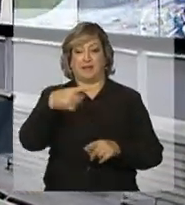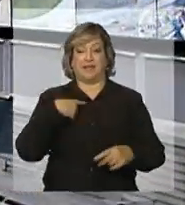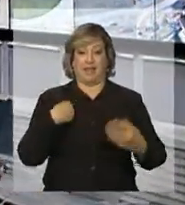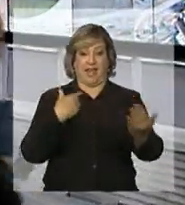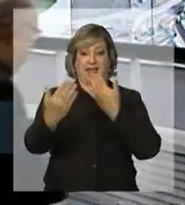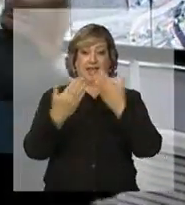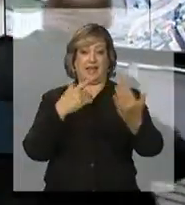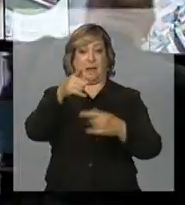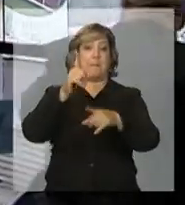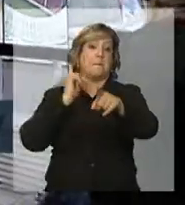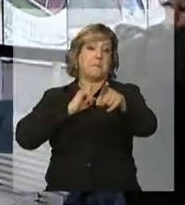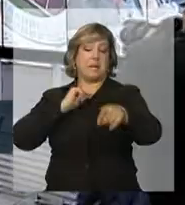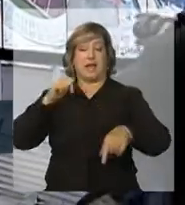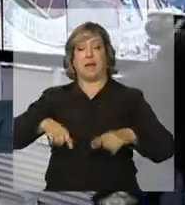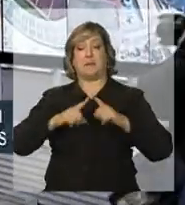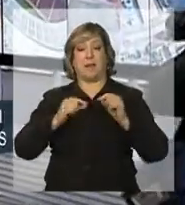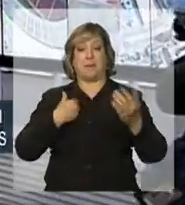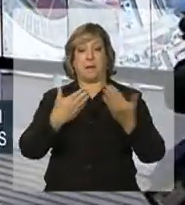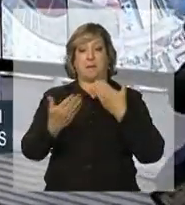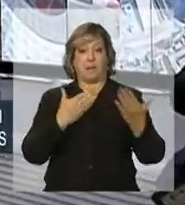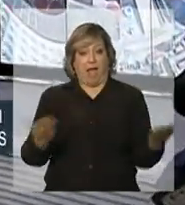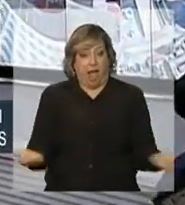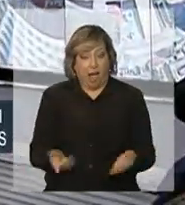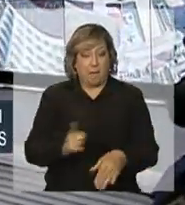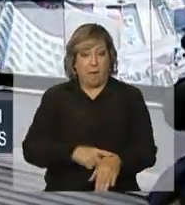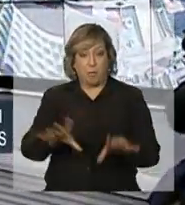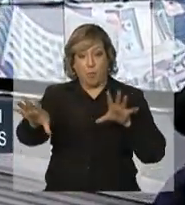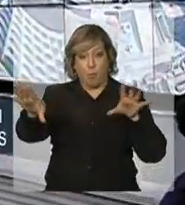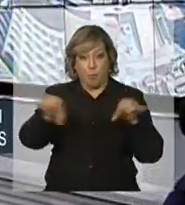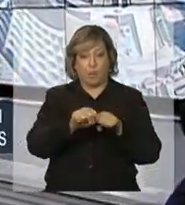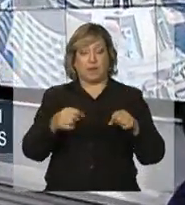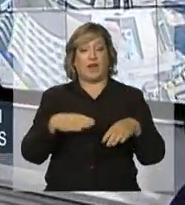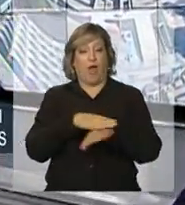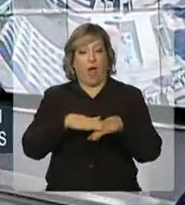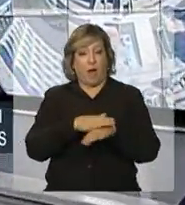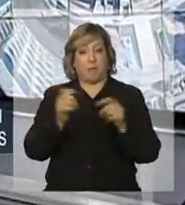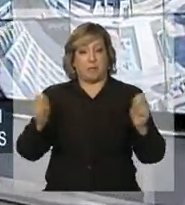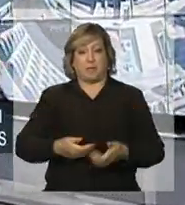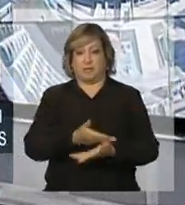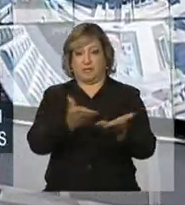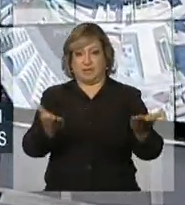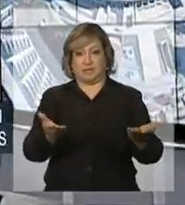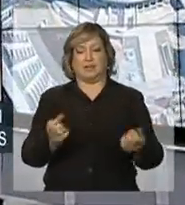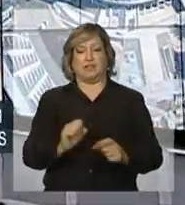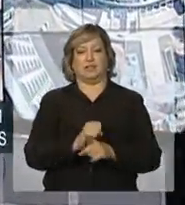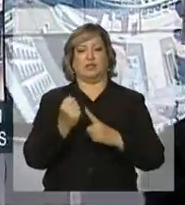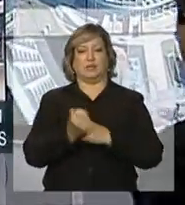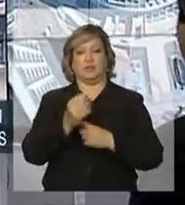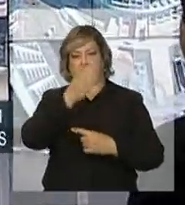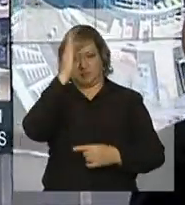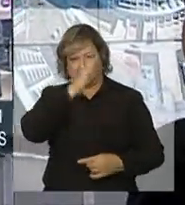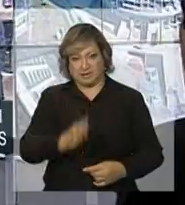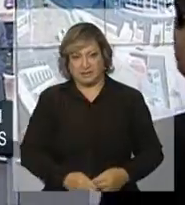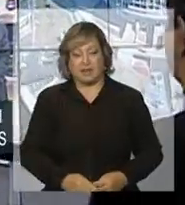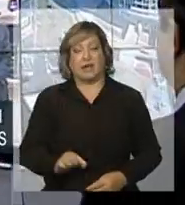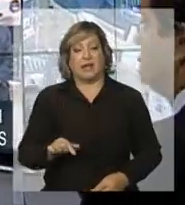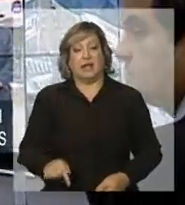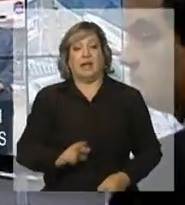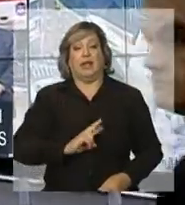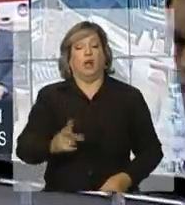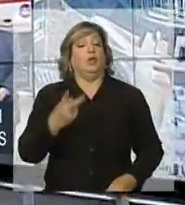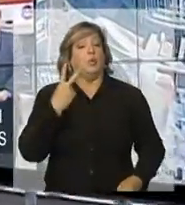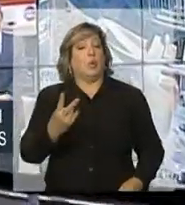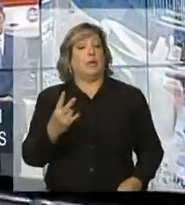prefeito estão lá em Belo Horizonte, e outros que nós estamos, nesse momento, entregando à sociedade brasileira, eles representam uma resposta a essas duas